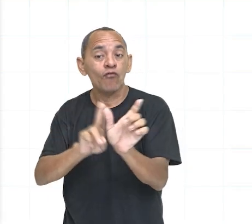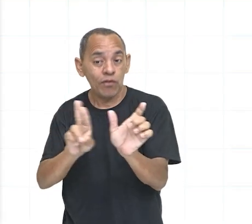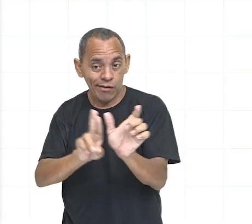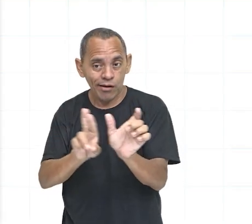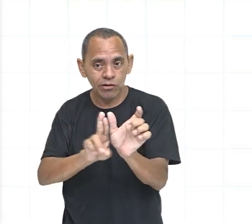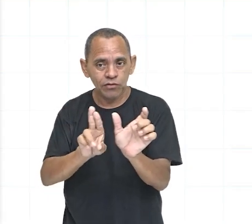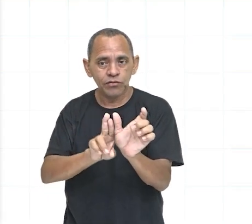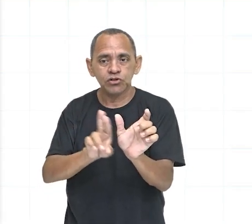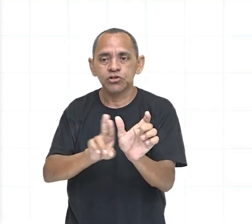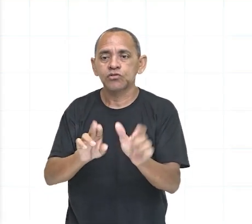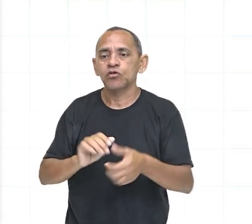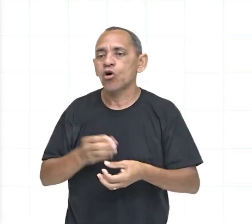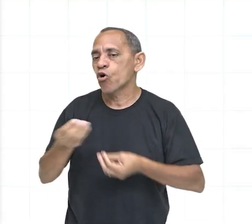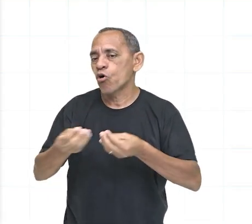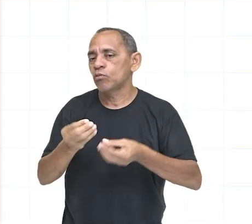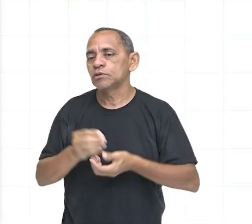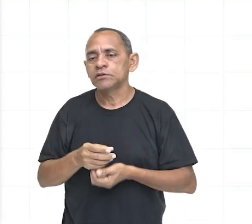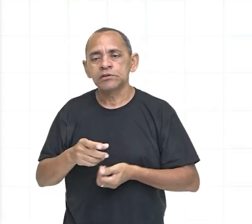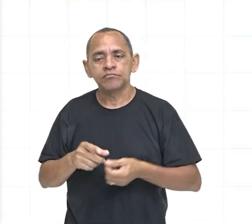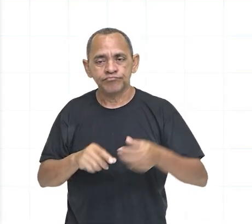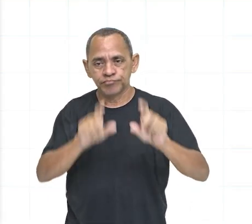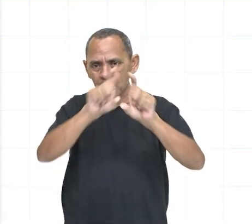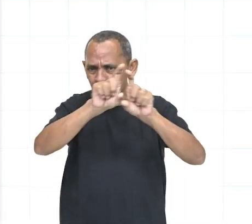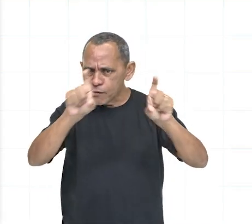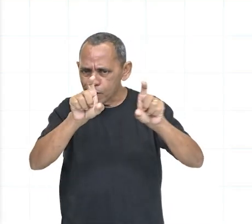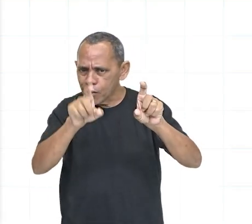buy a yacht. Então, na primeira oração, gente,